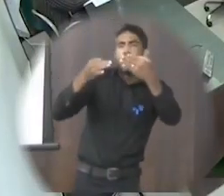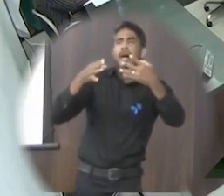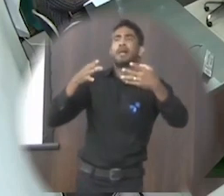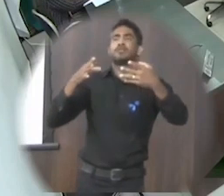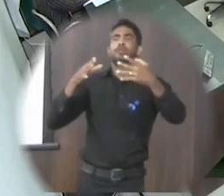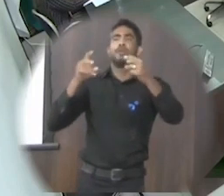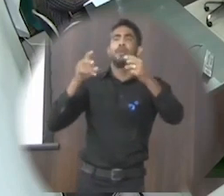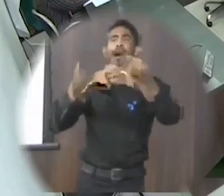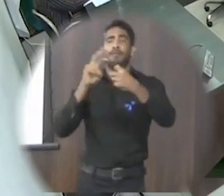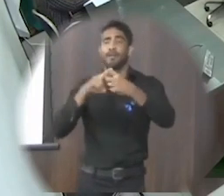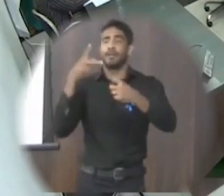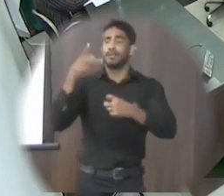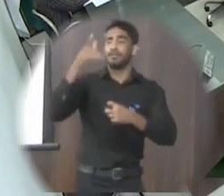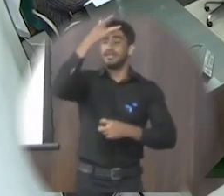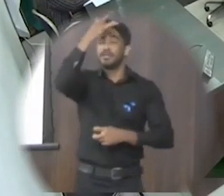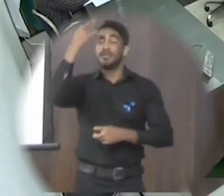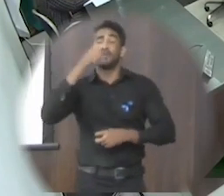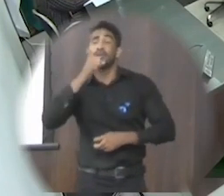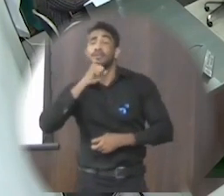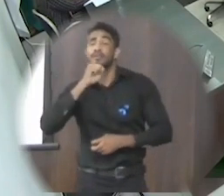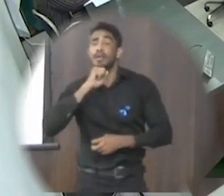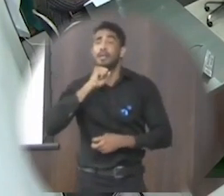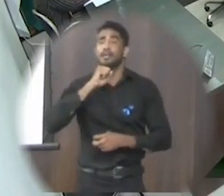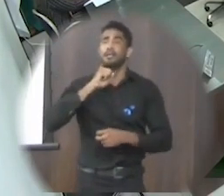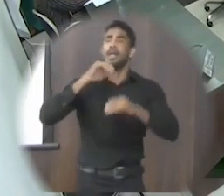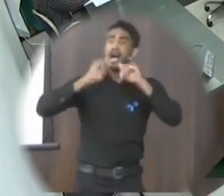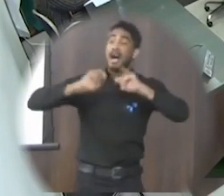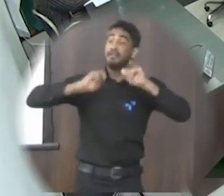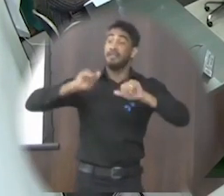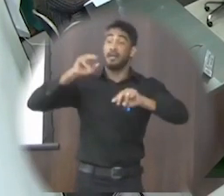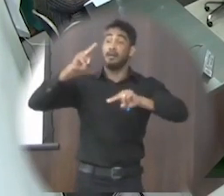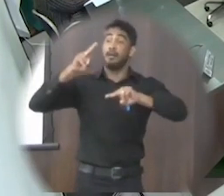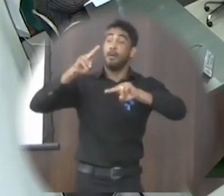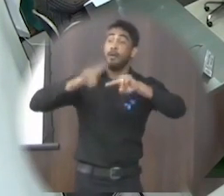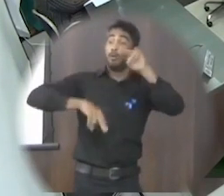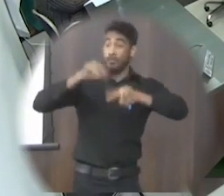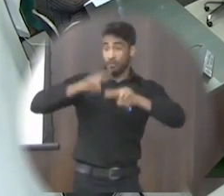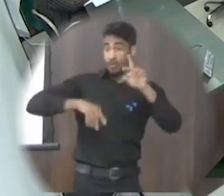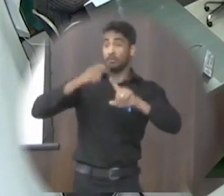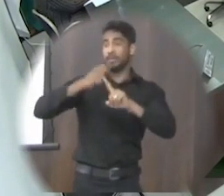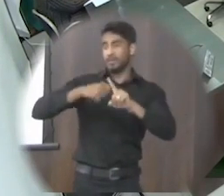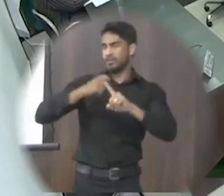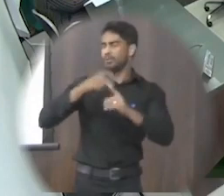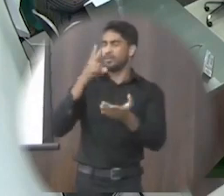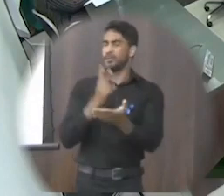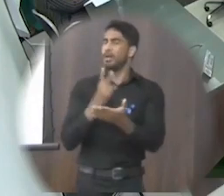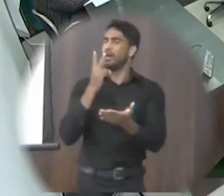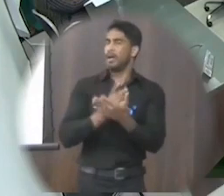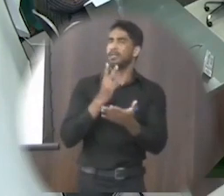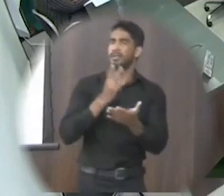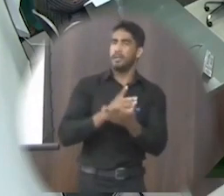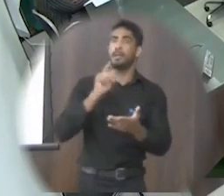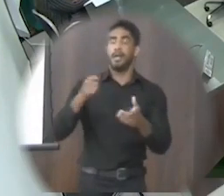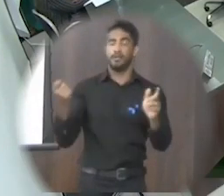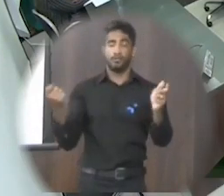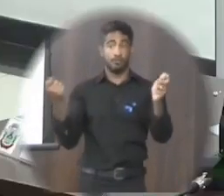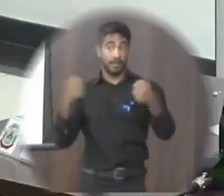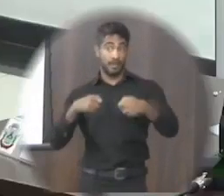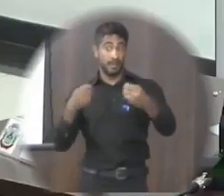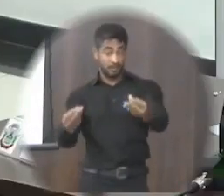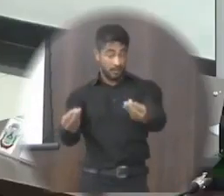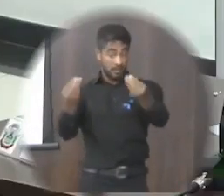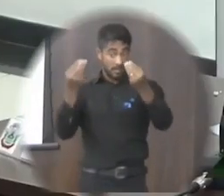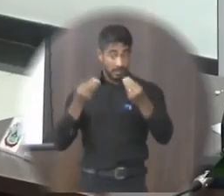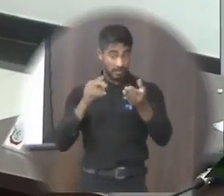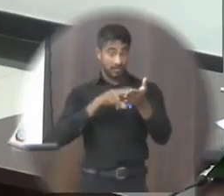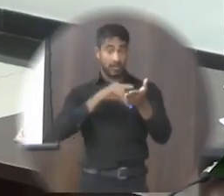realizada anualmente durante o mês de junho em Janaúba e da outras providências. É de competência dessa comissão dar parecer sobre esta